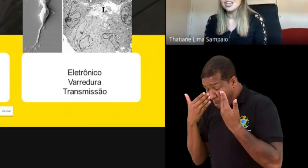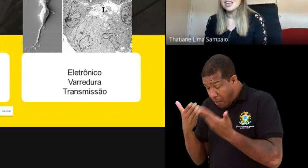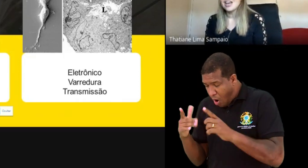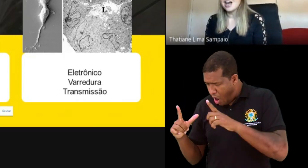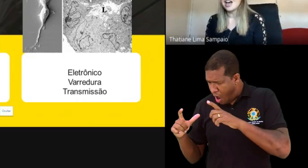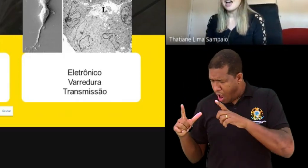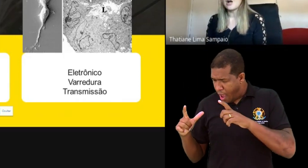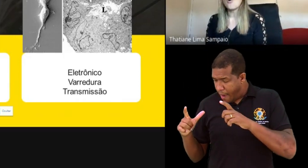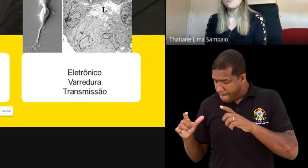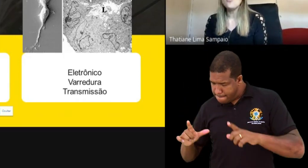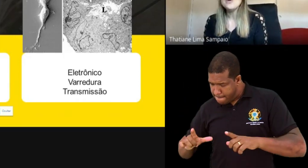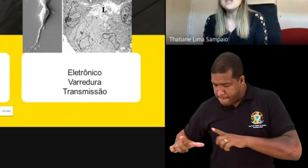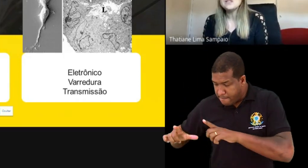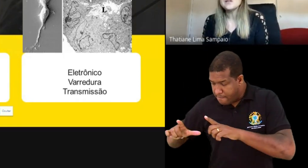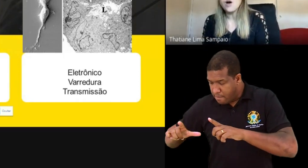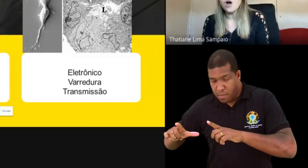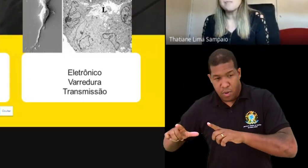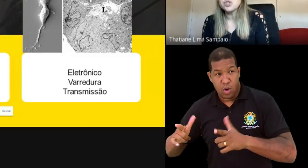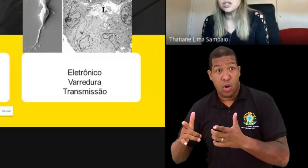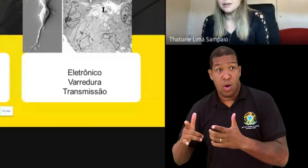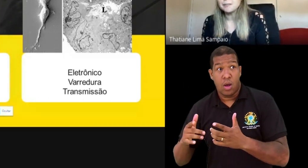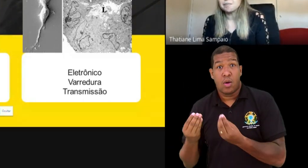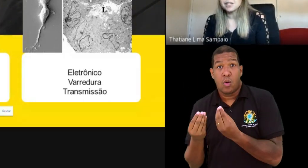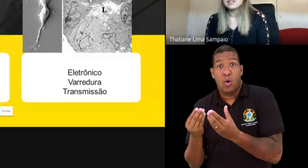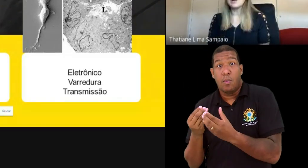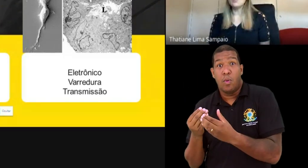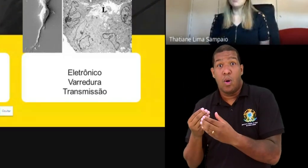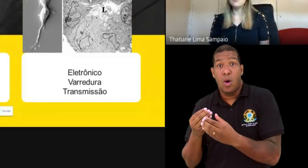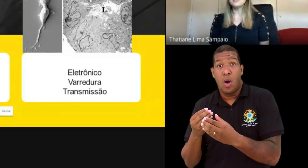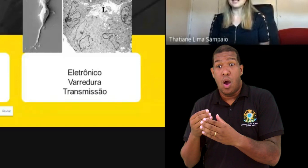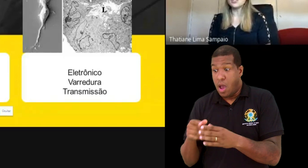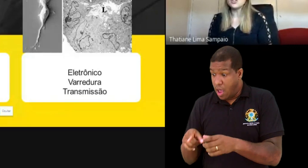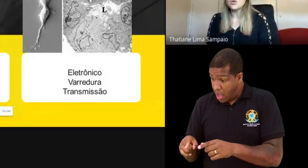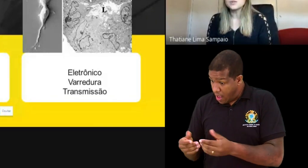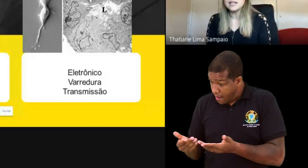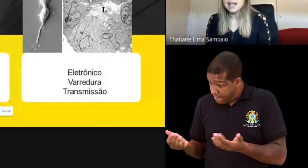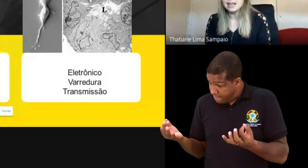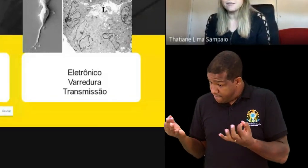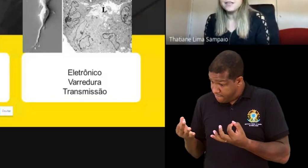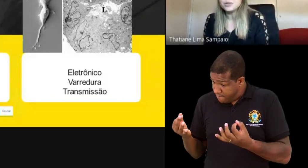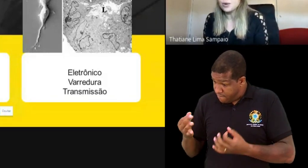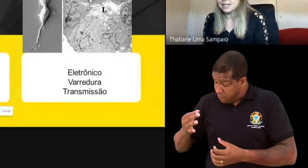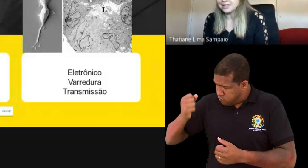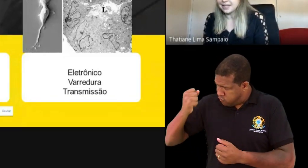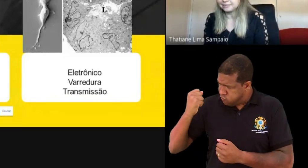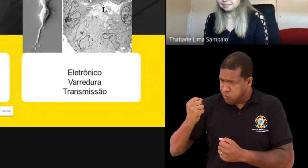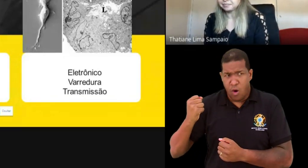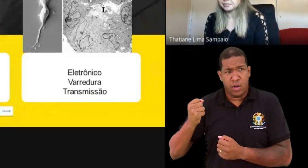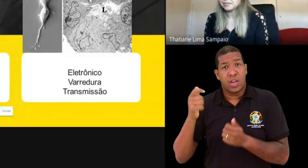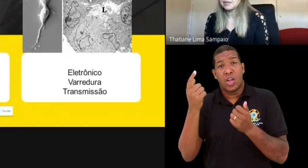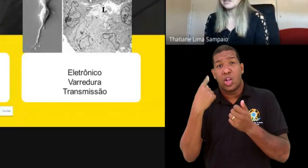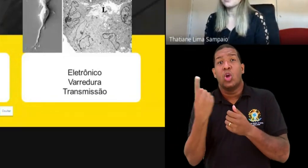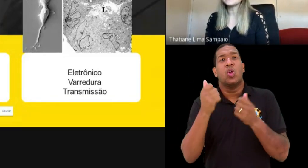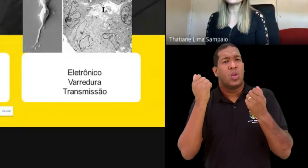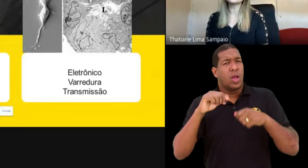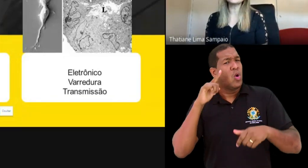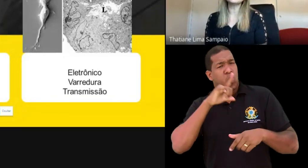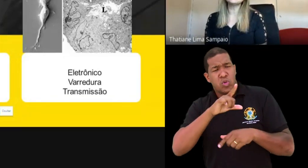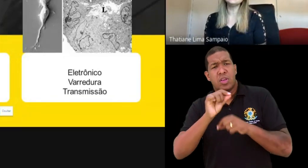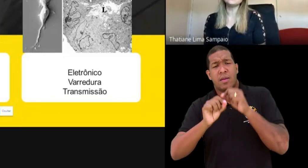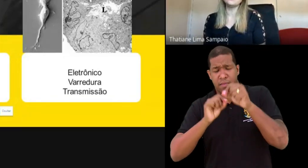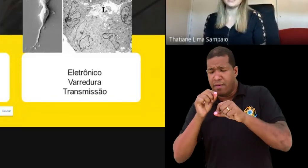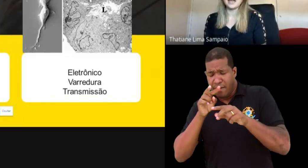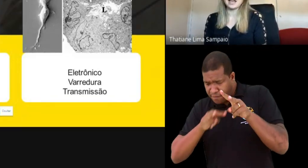imagem com luz óptica. Então, luz que a gente consegue visualizar. Você